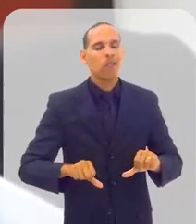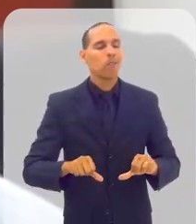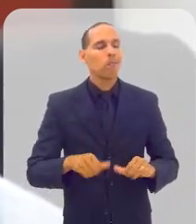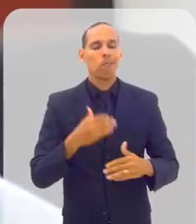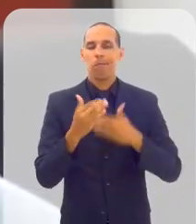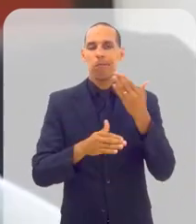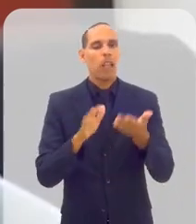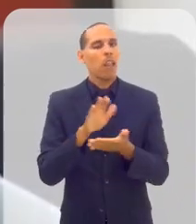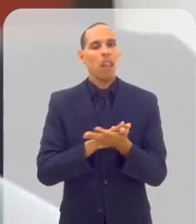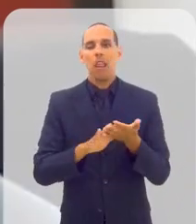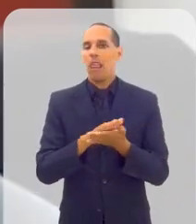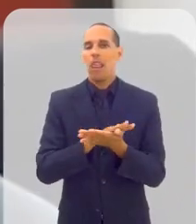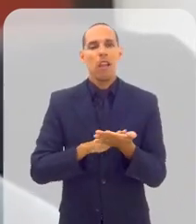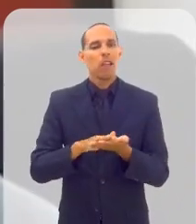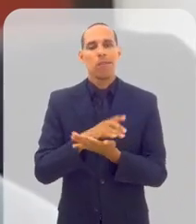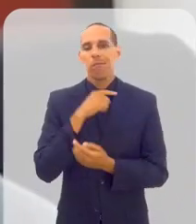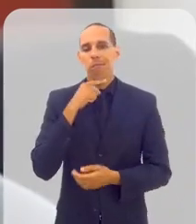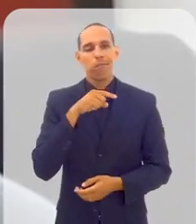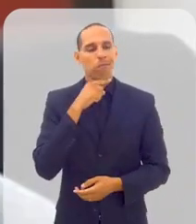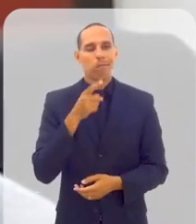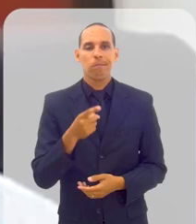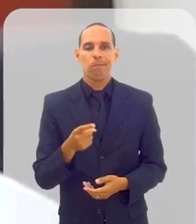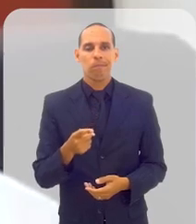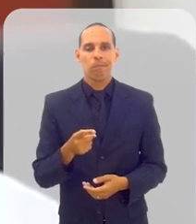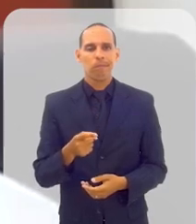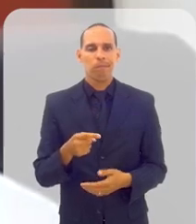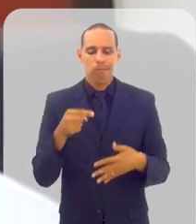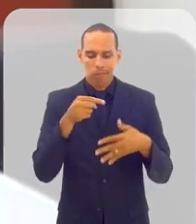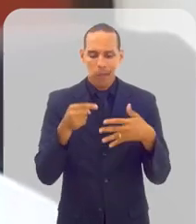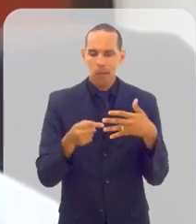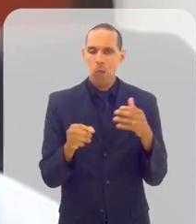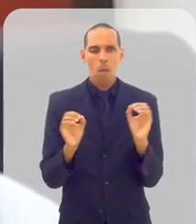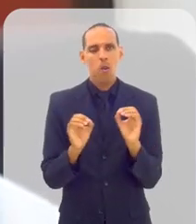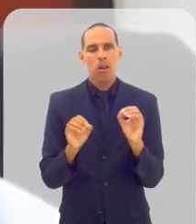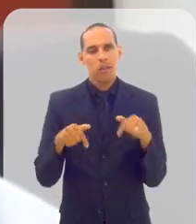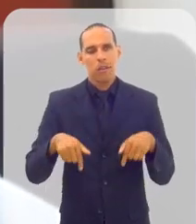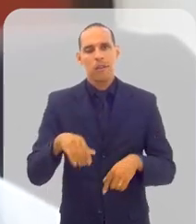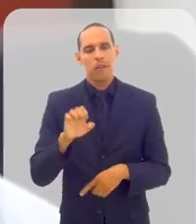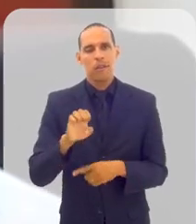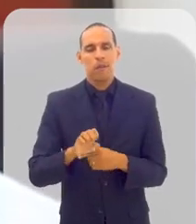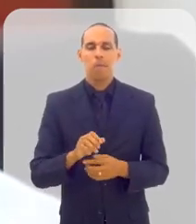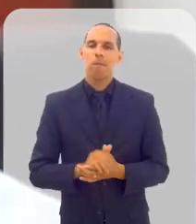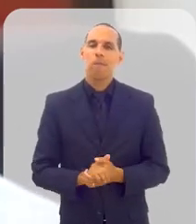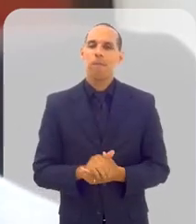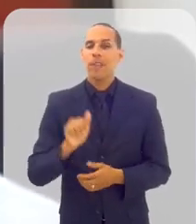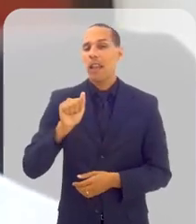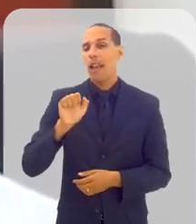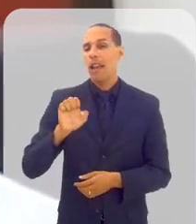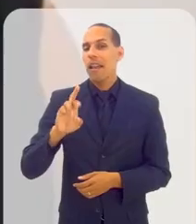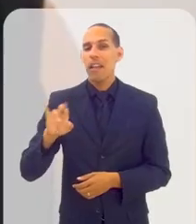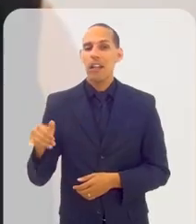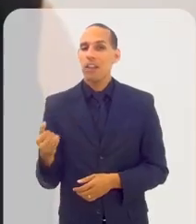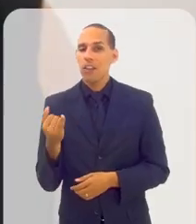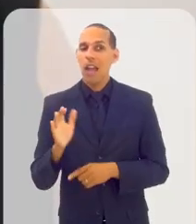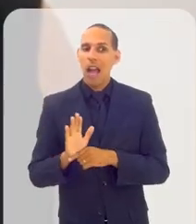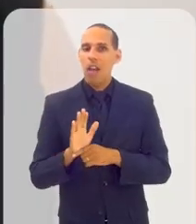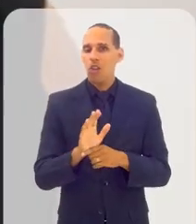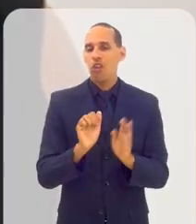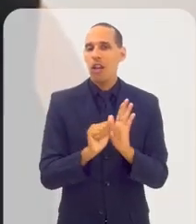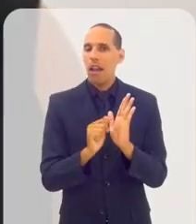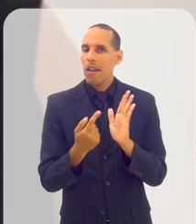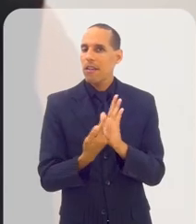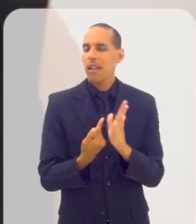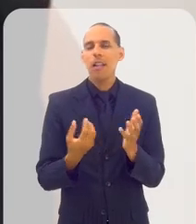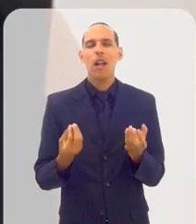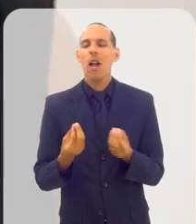não está tendo crescimento das empresas em nenhum aspecto aqui no estado. Como a AERJ pode participar do desenho